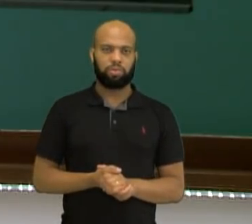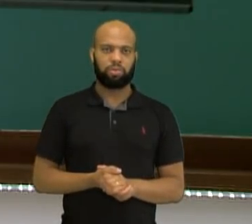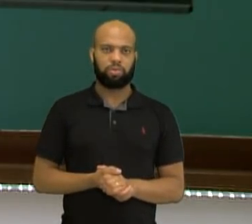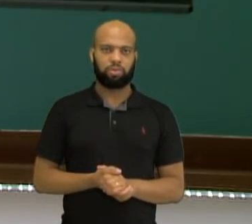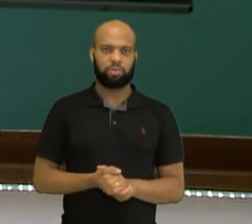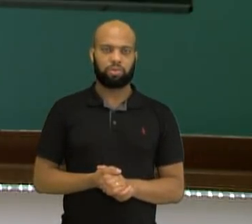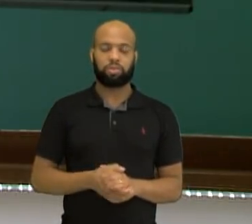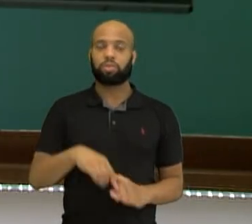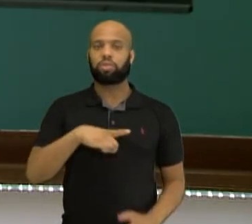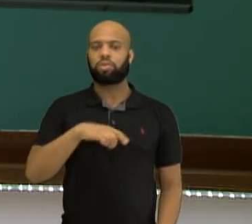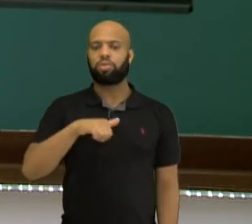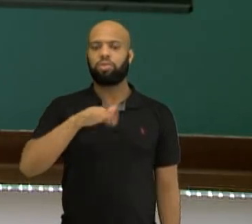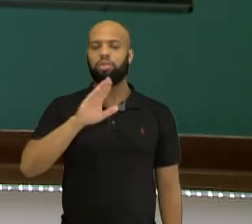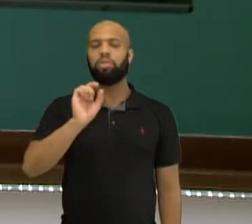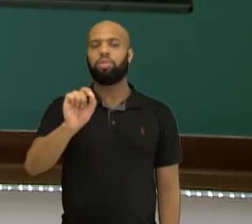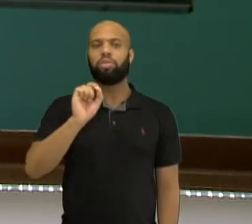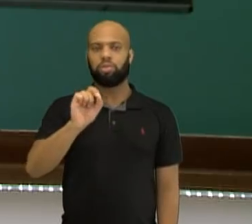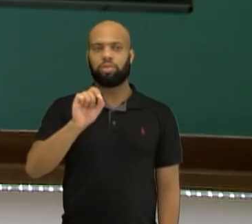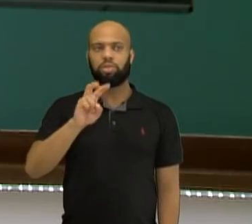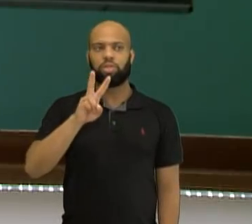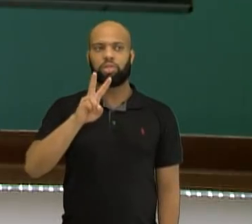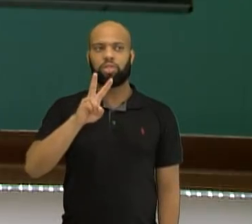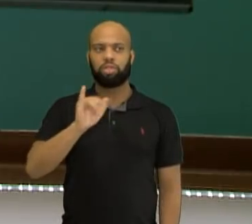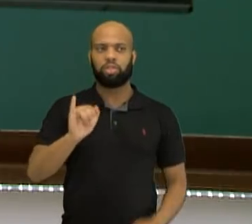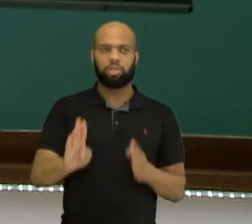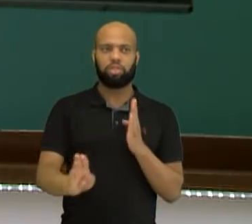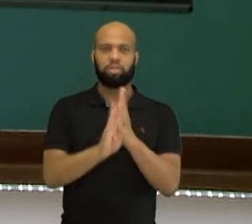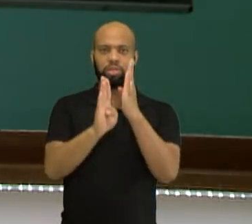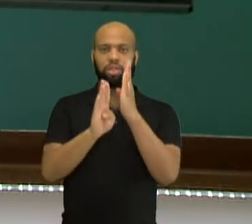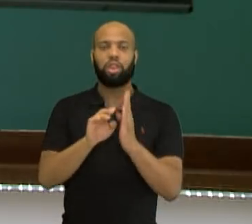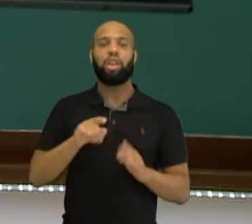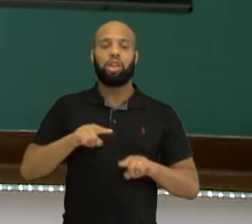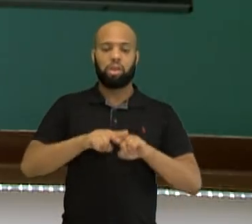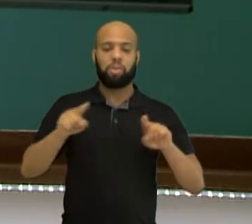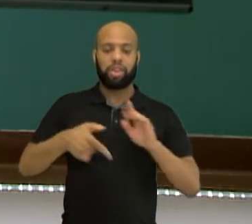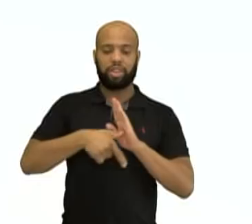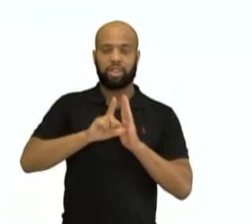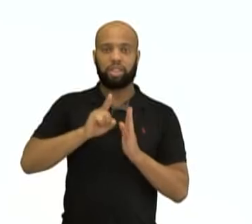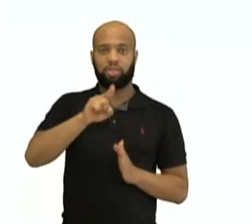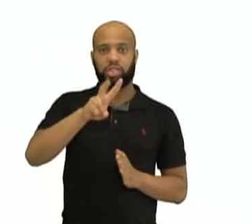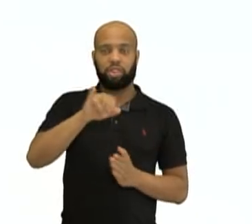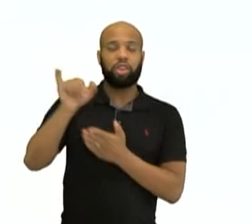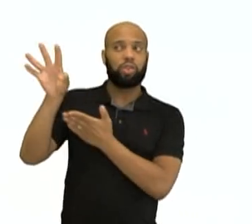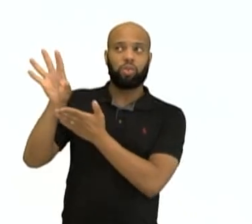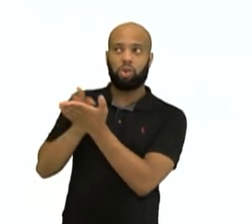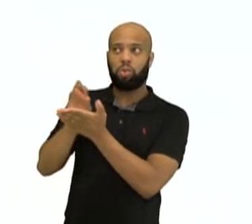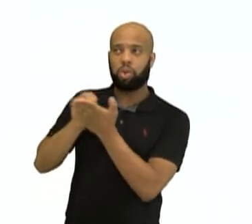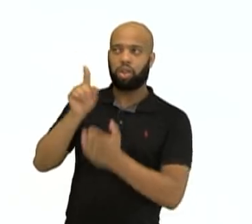Que mais? Você vai descobrir na continuidade, depois que você anotar esse exemplo no seu caderno.